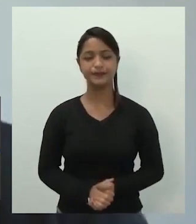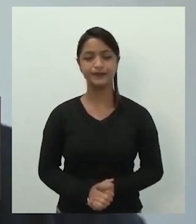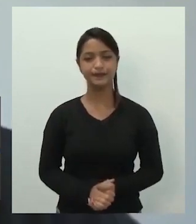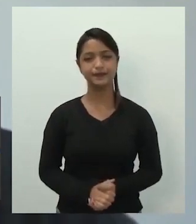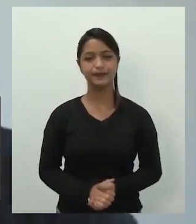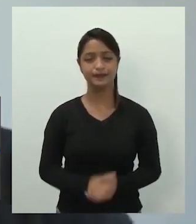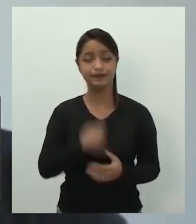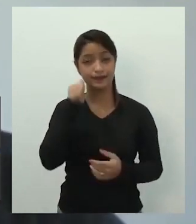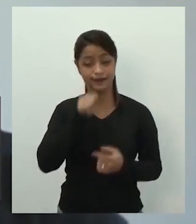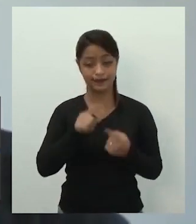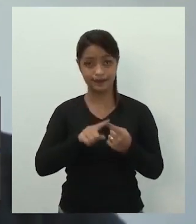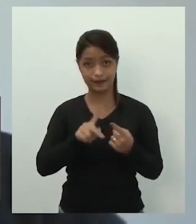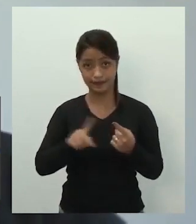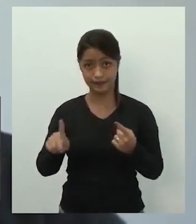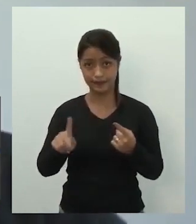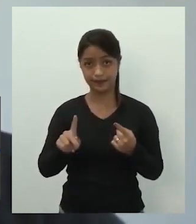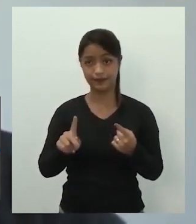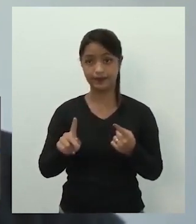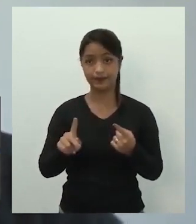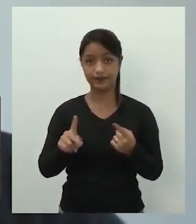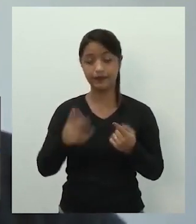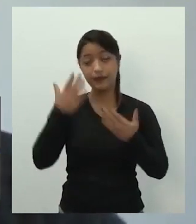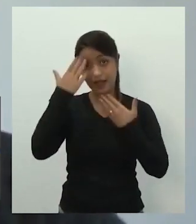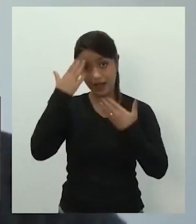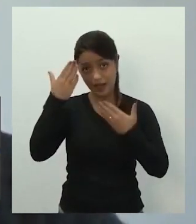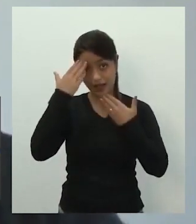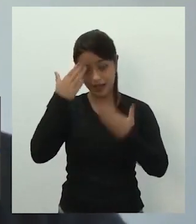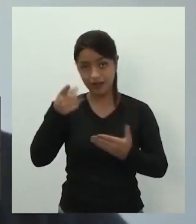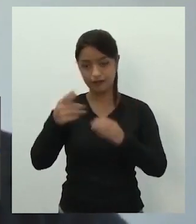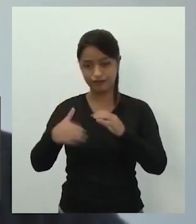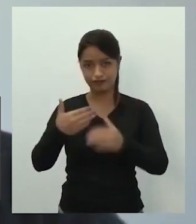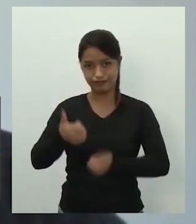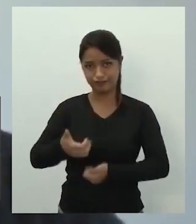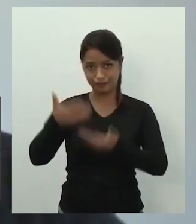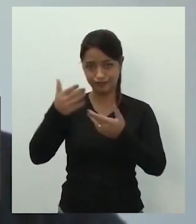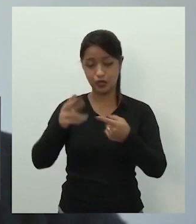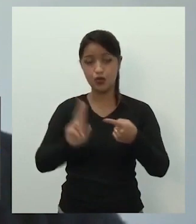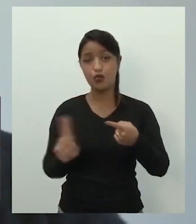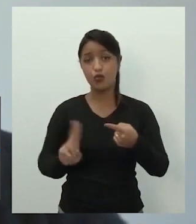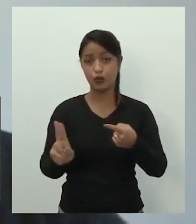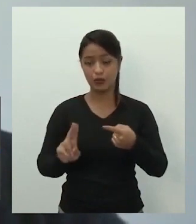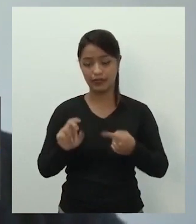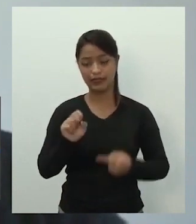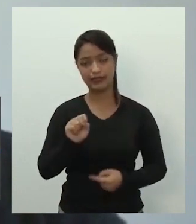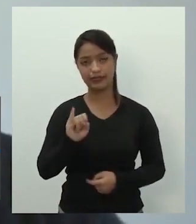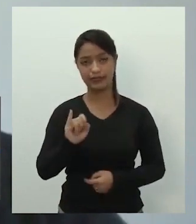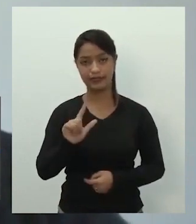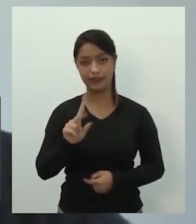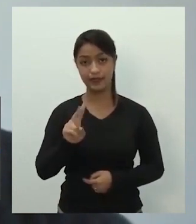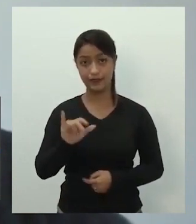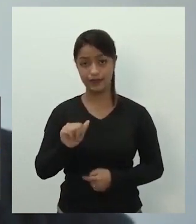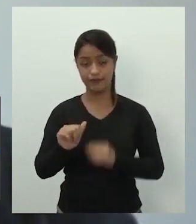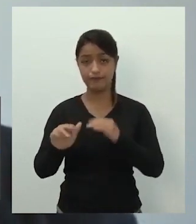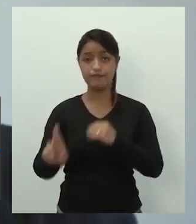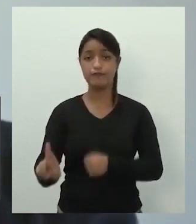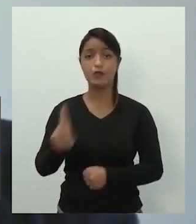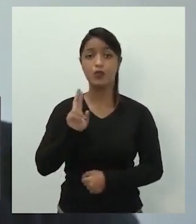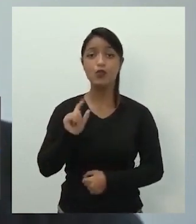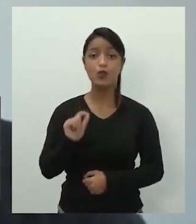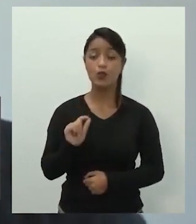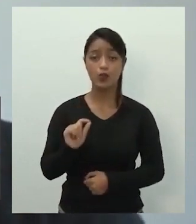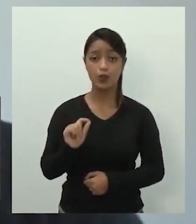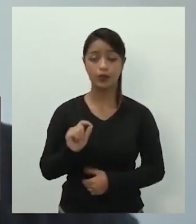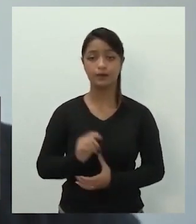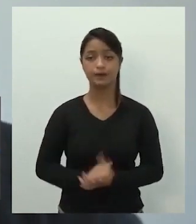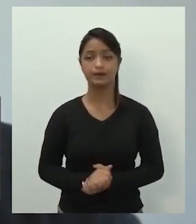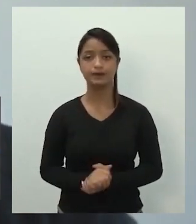A professora, a gente agradece a participação, a professora Silvia coloca como resposta, né?